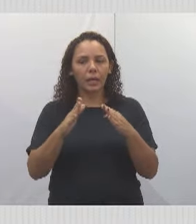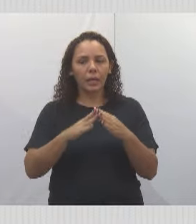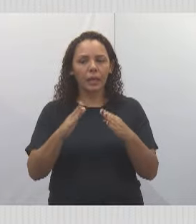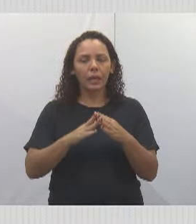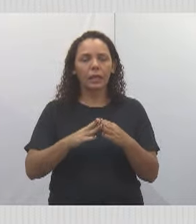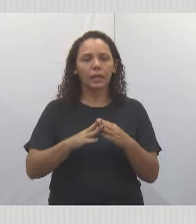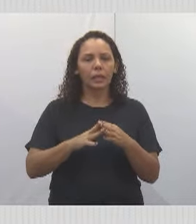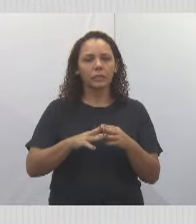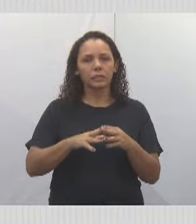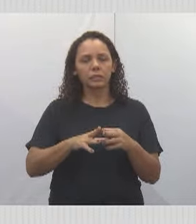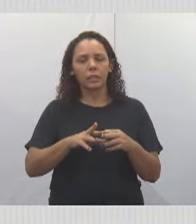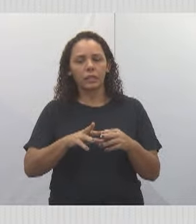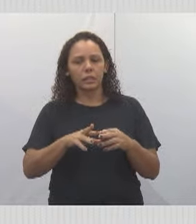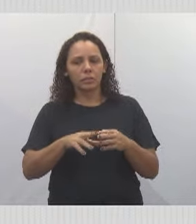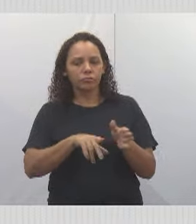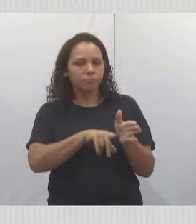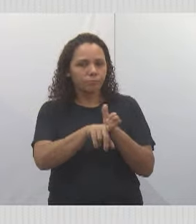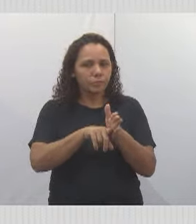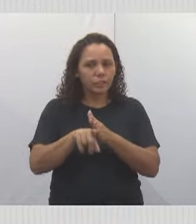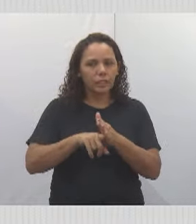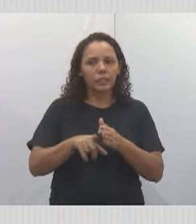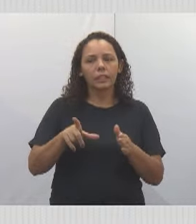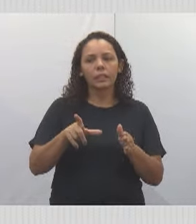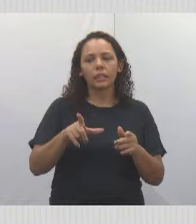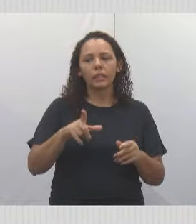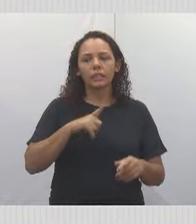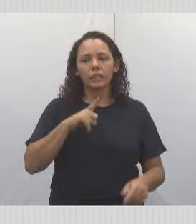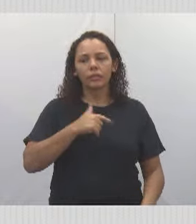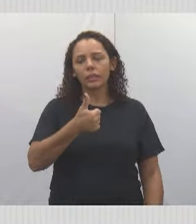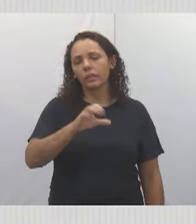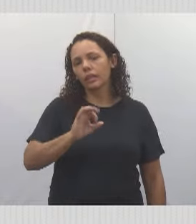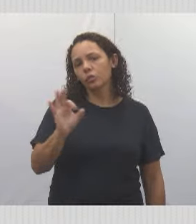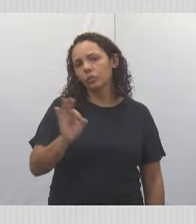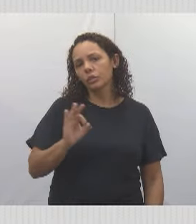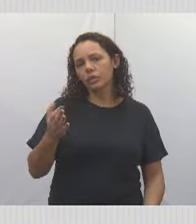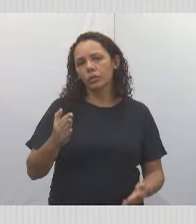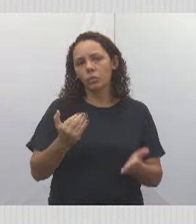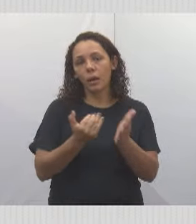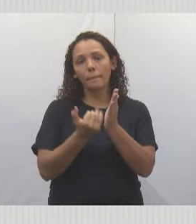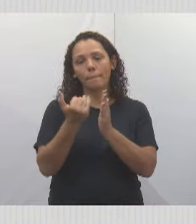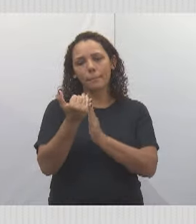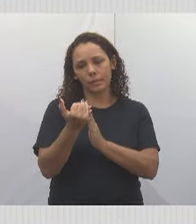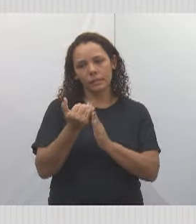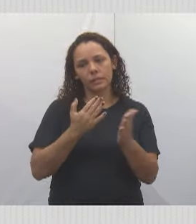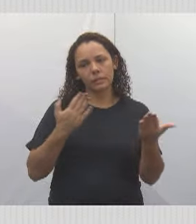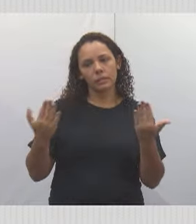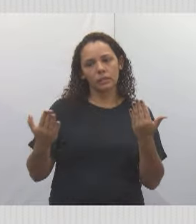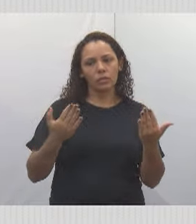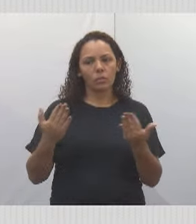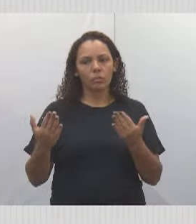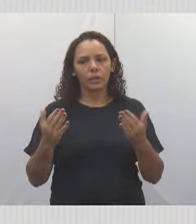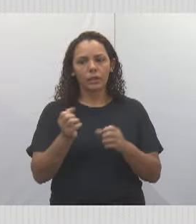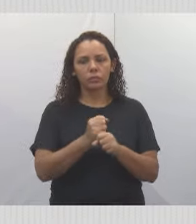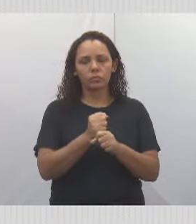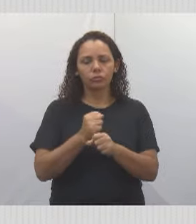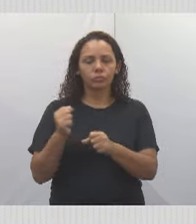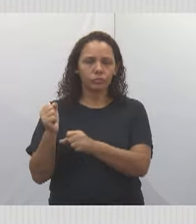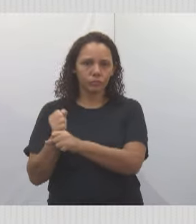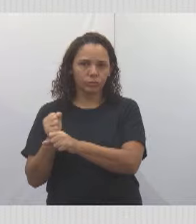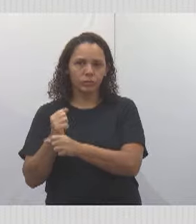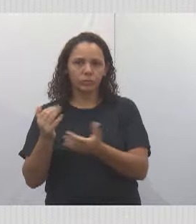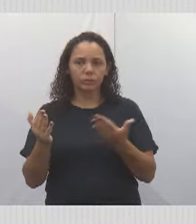vistoriadas, tivemos aí um incremento de 10% comparado a 2023, prefazendo 962